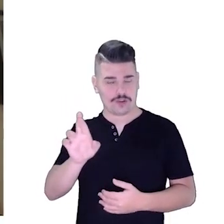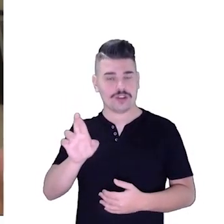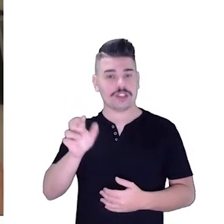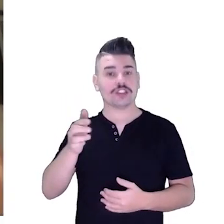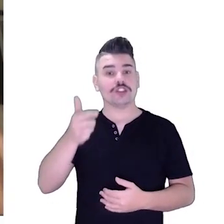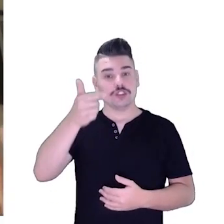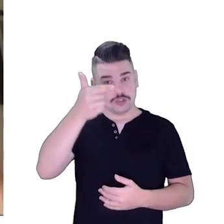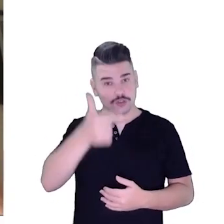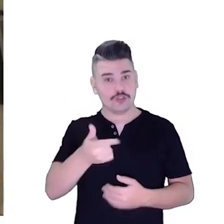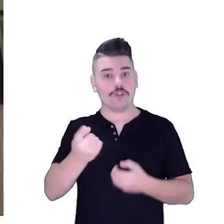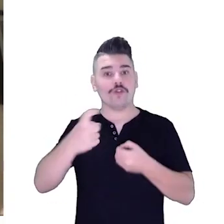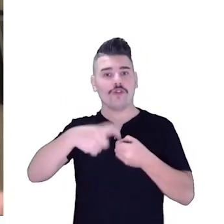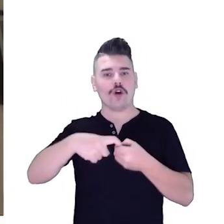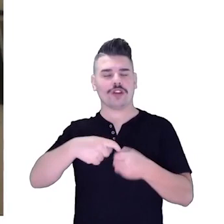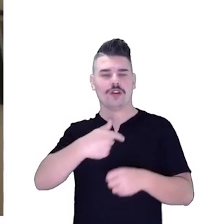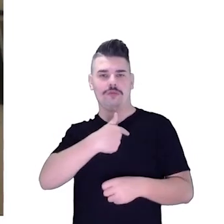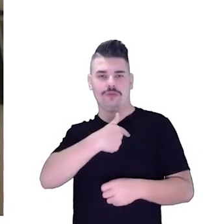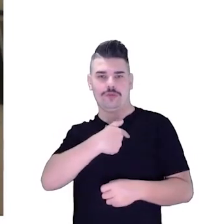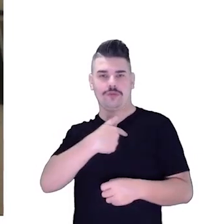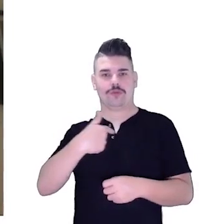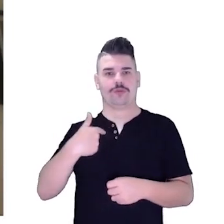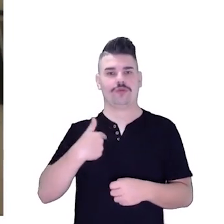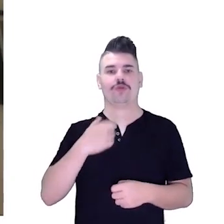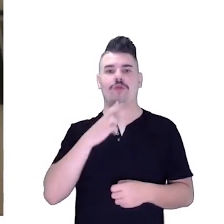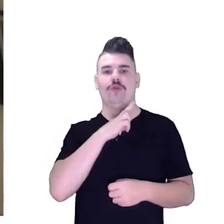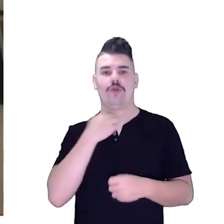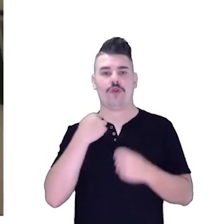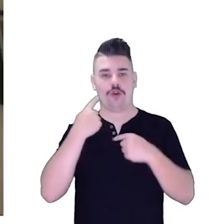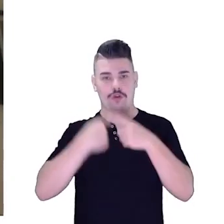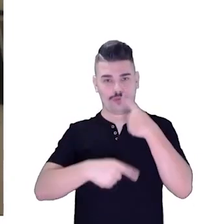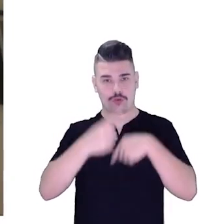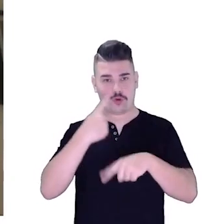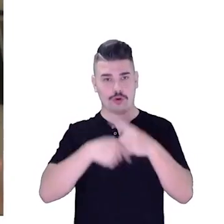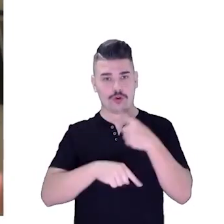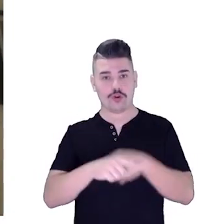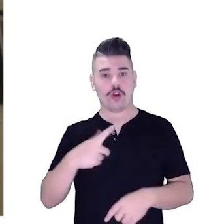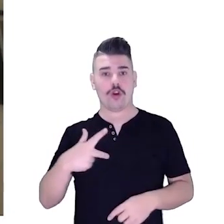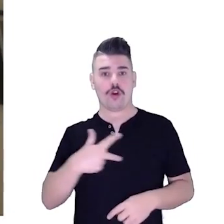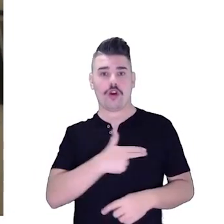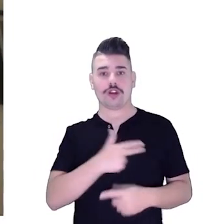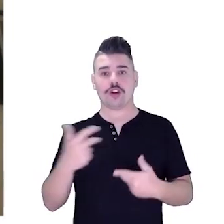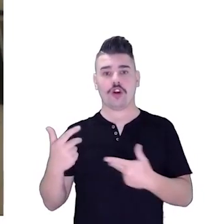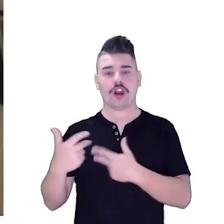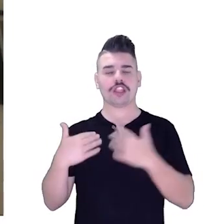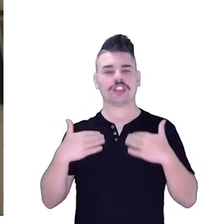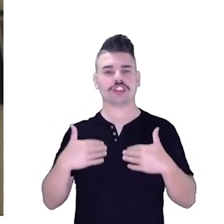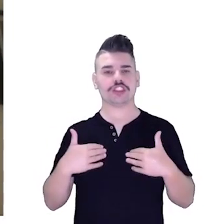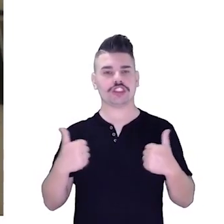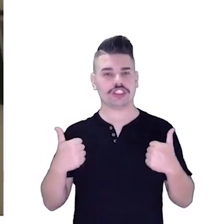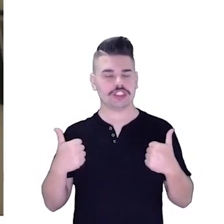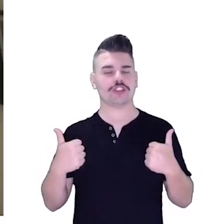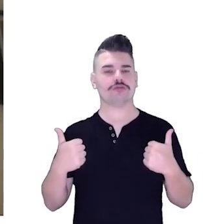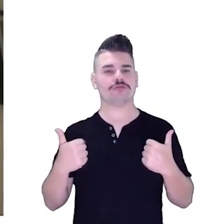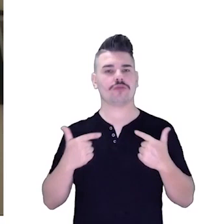volta a tomar os hormônios, faz a cirurgia para tirar os seios, e, enfim,